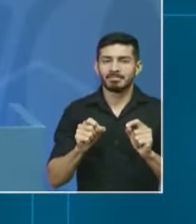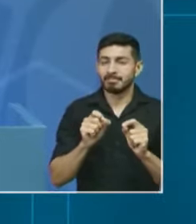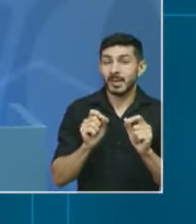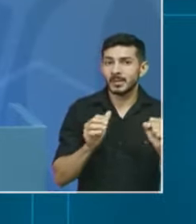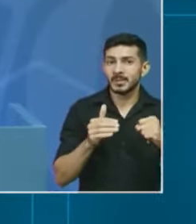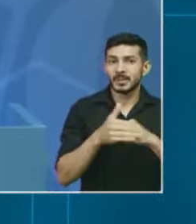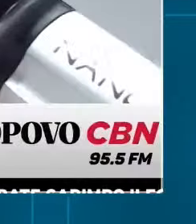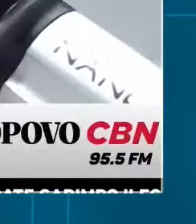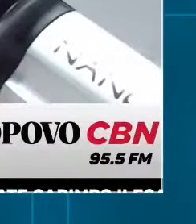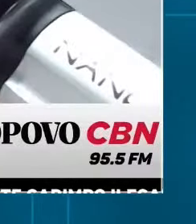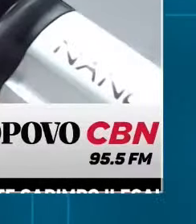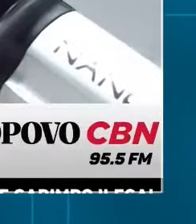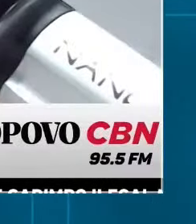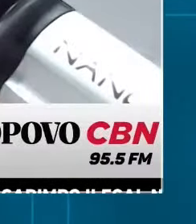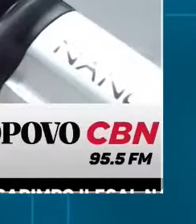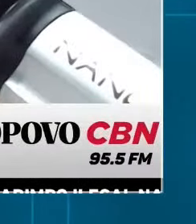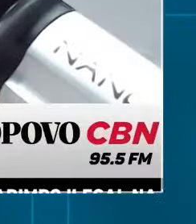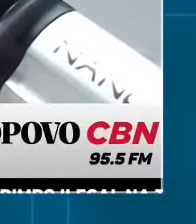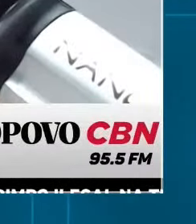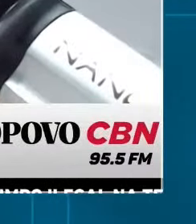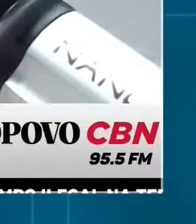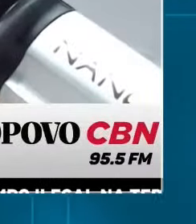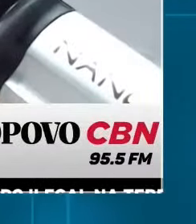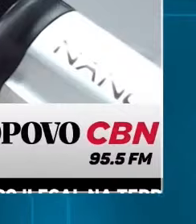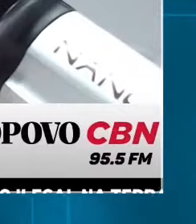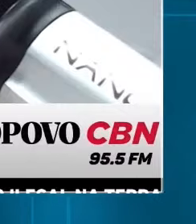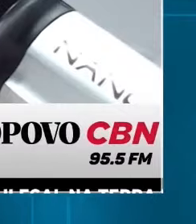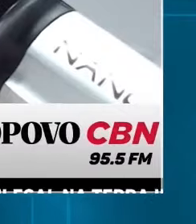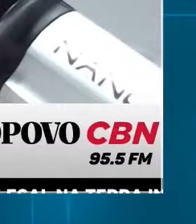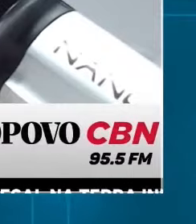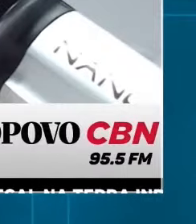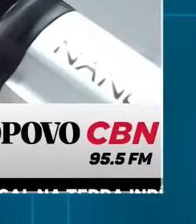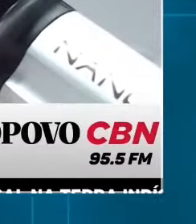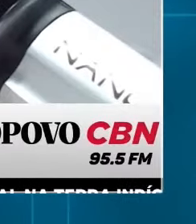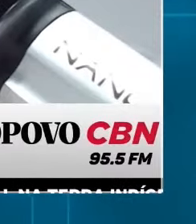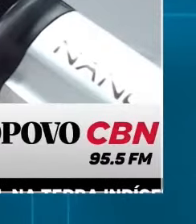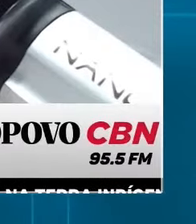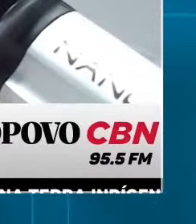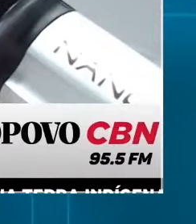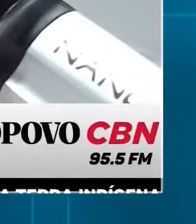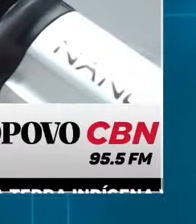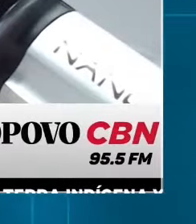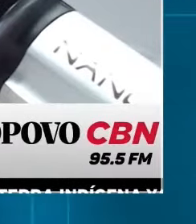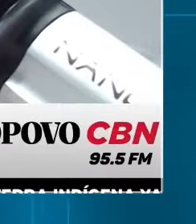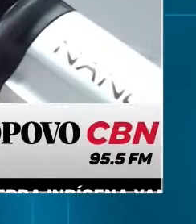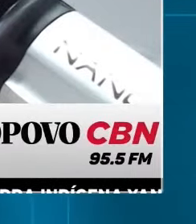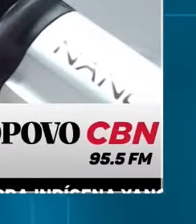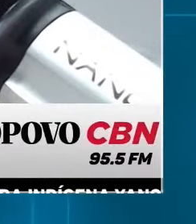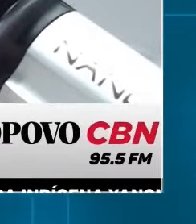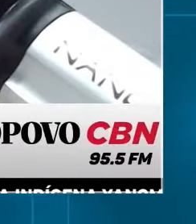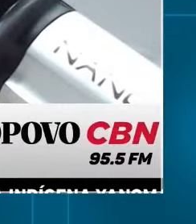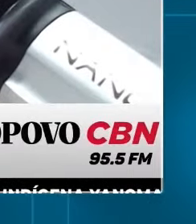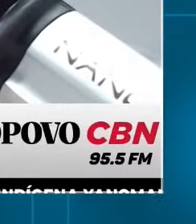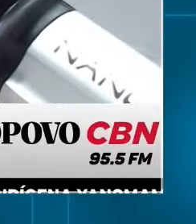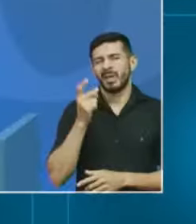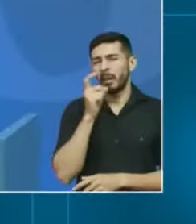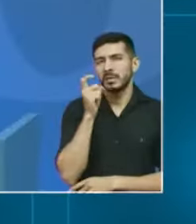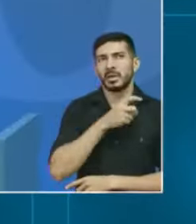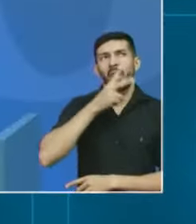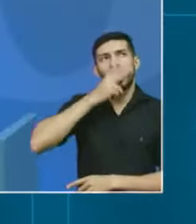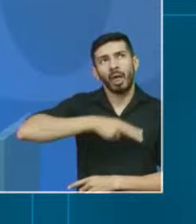outras situações internas que acabam hoje interferindo, né, impactando